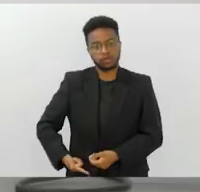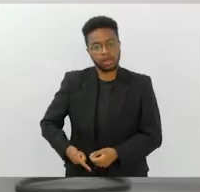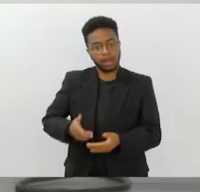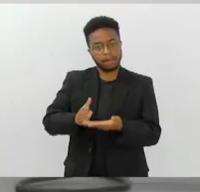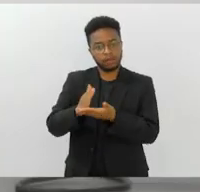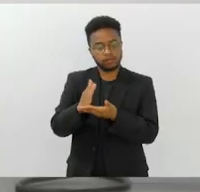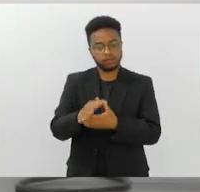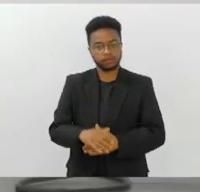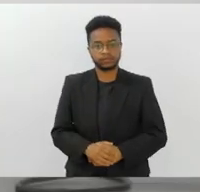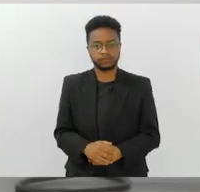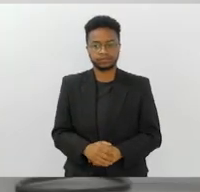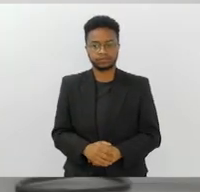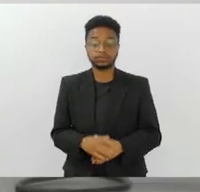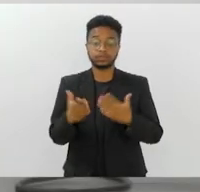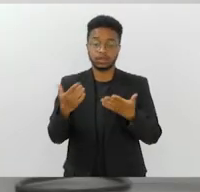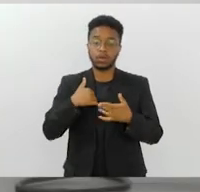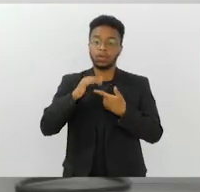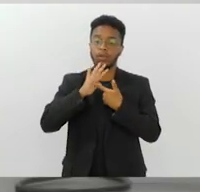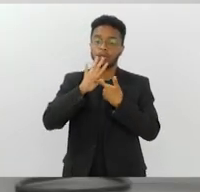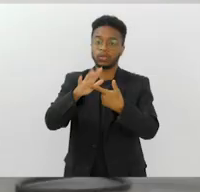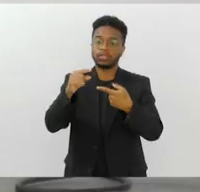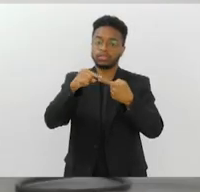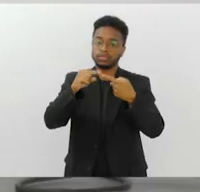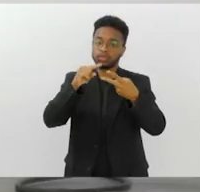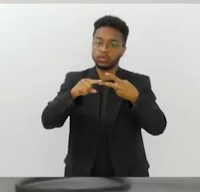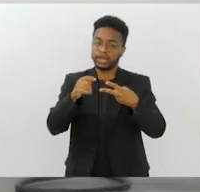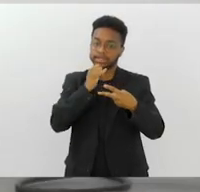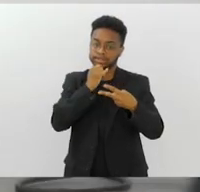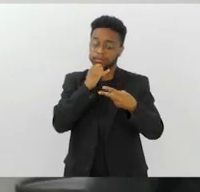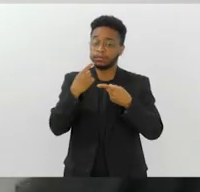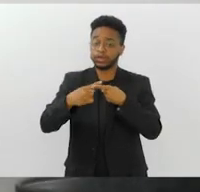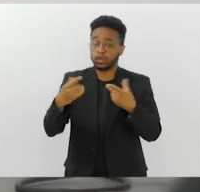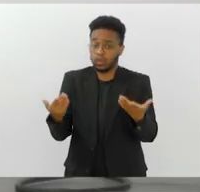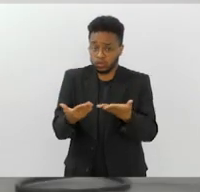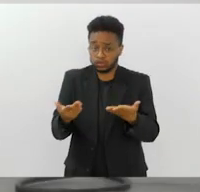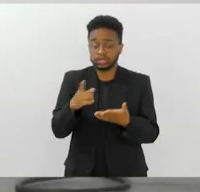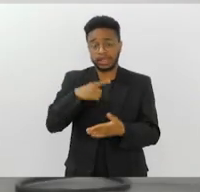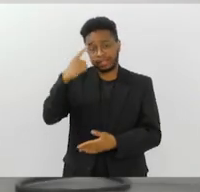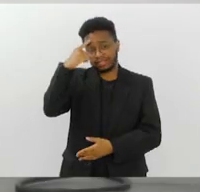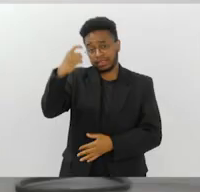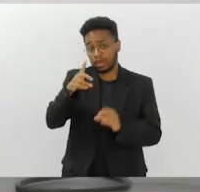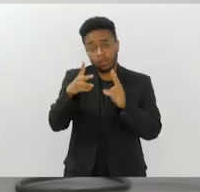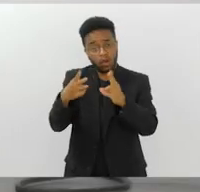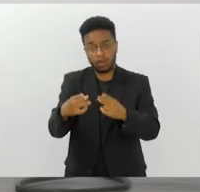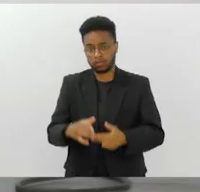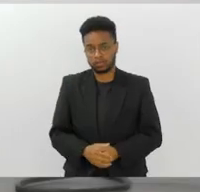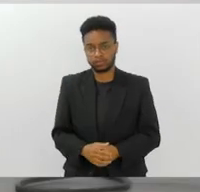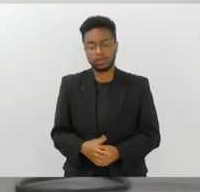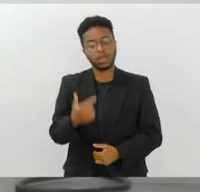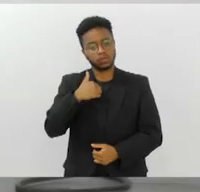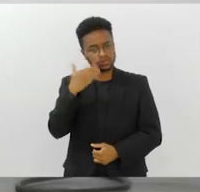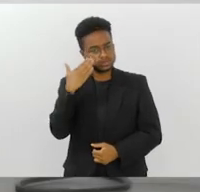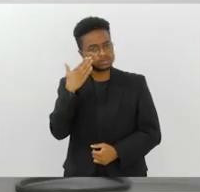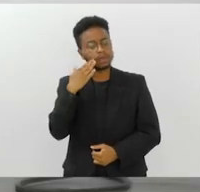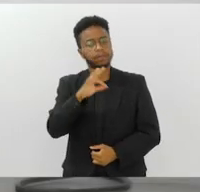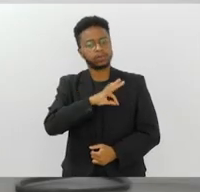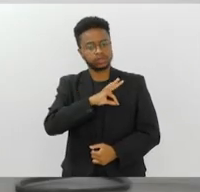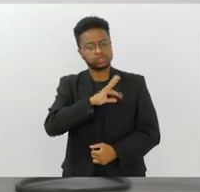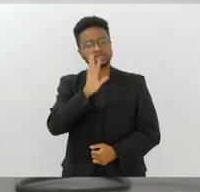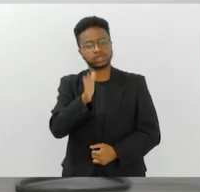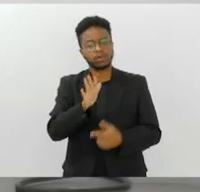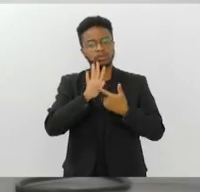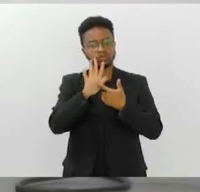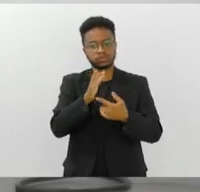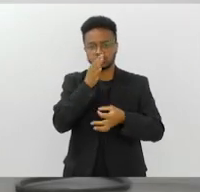sancionado eu dou esses dois exemplos para dizer que a nossa ideia Hoje é a mesma coisa a gente eu sei que a PM já trouxe